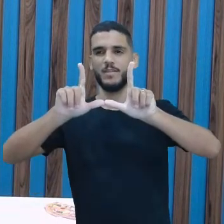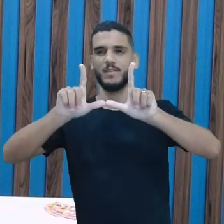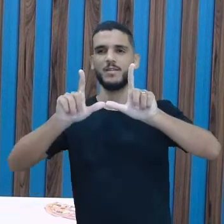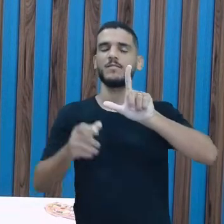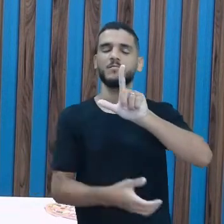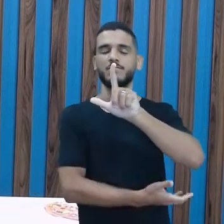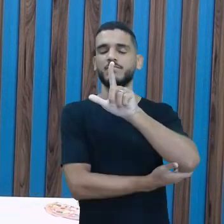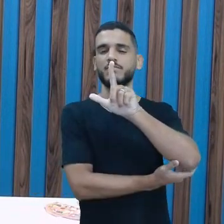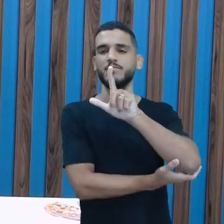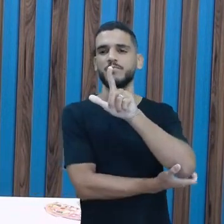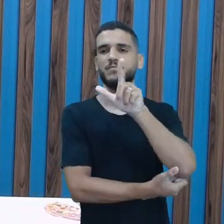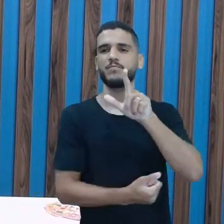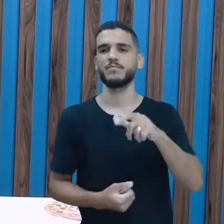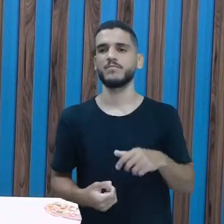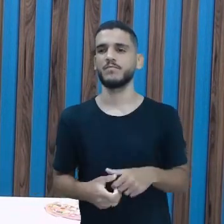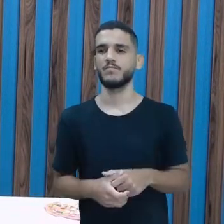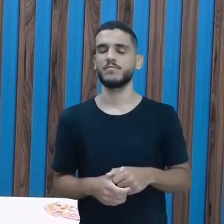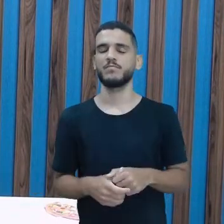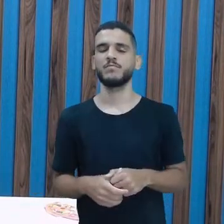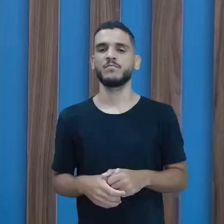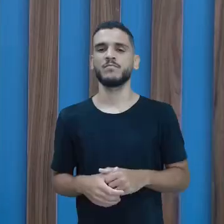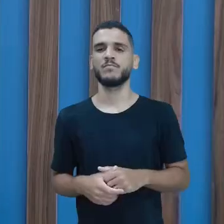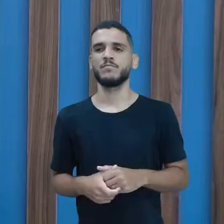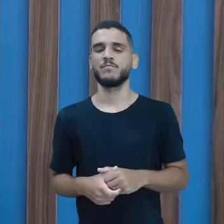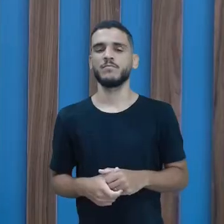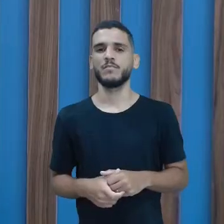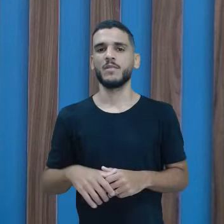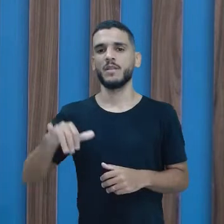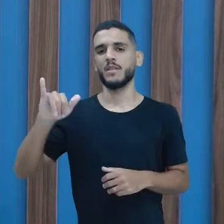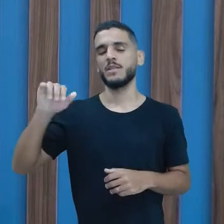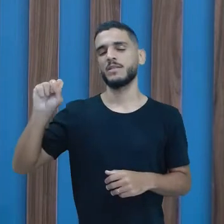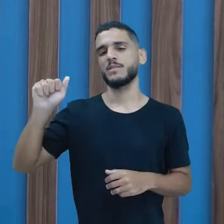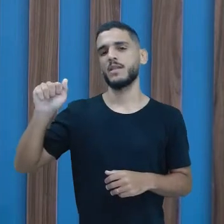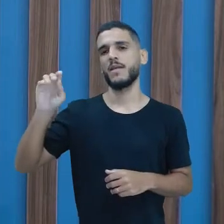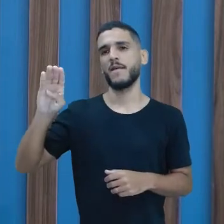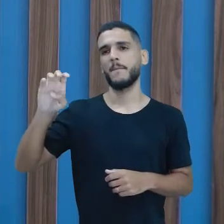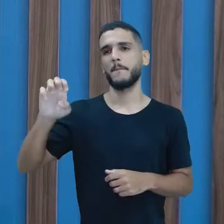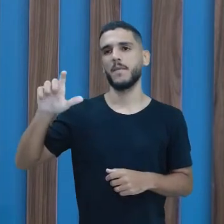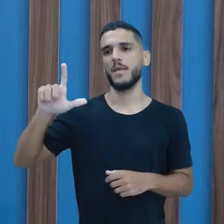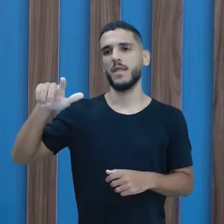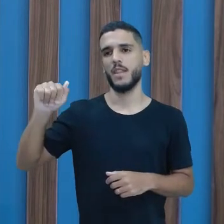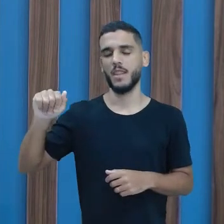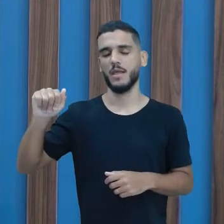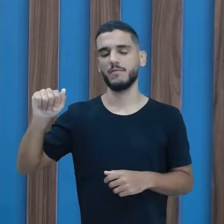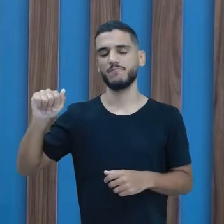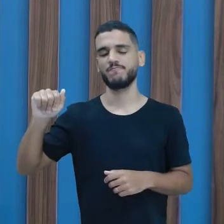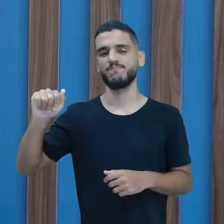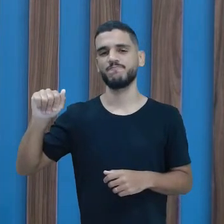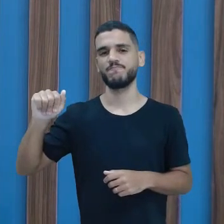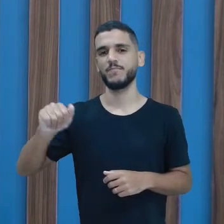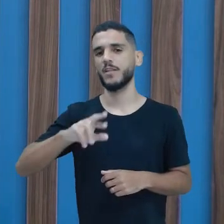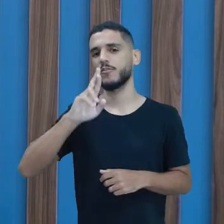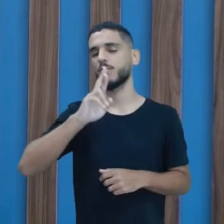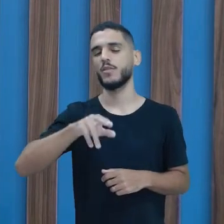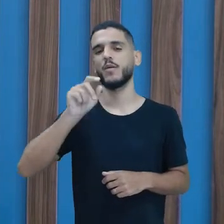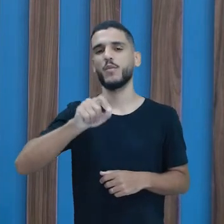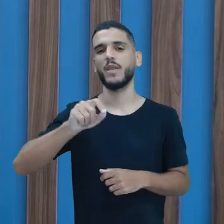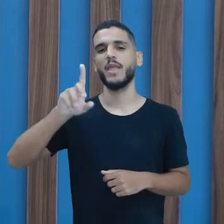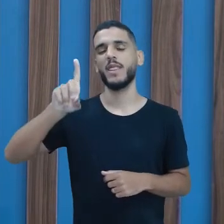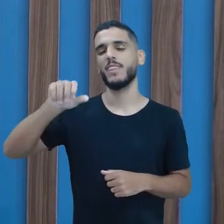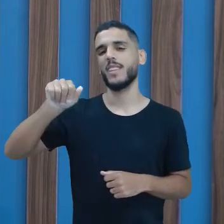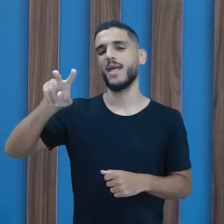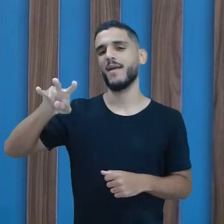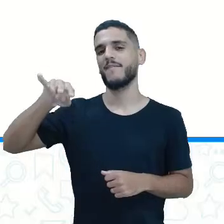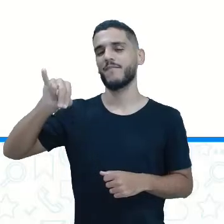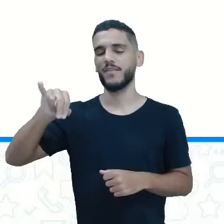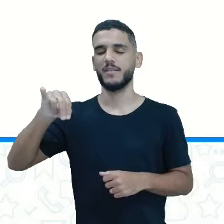que horizontal. Professora Kátia. Sim. Isabela falou aqui que quem não atendeu ao comando foi Davi. Olha aí,